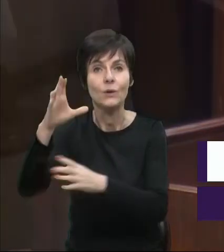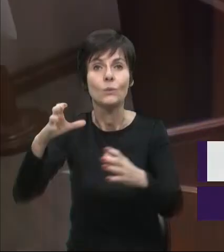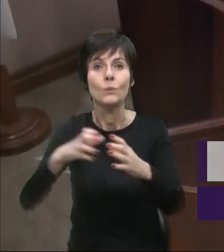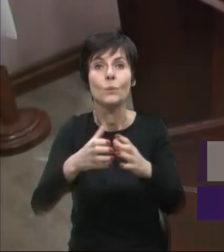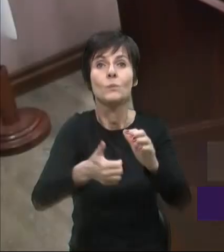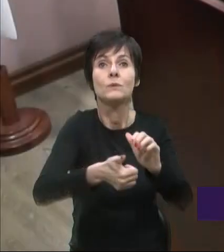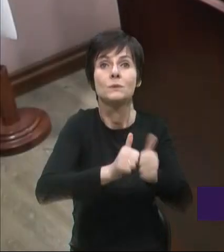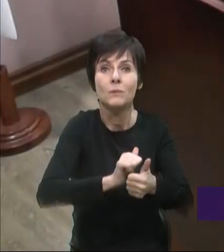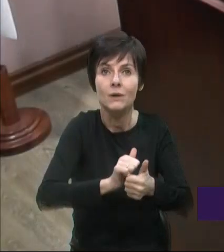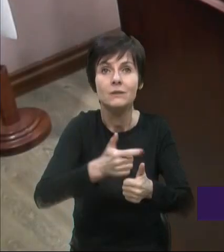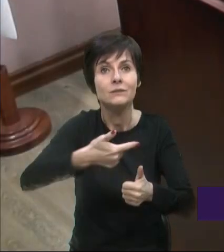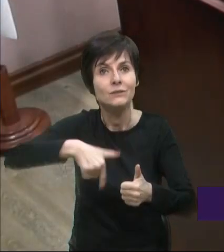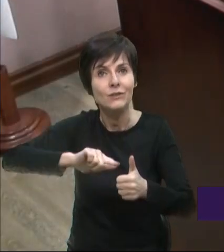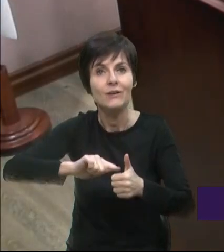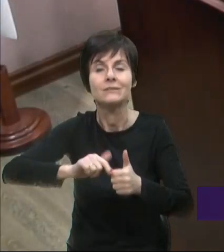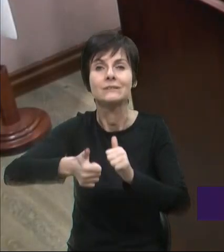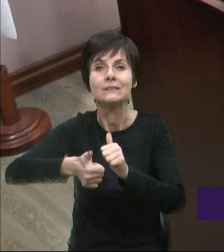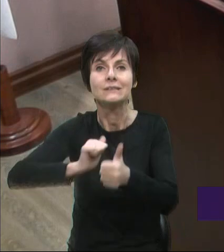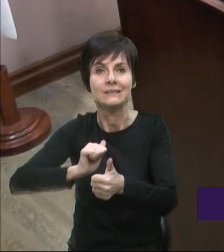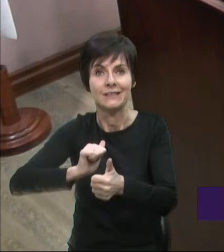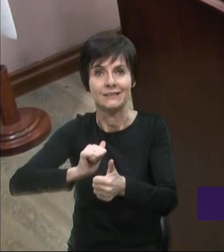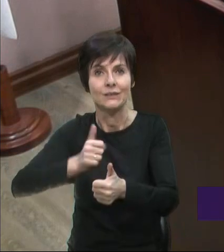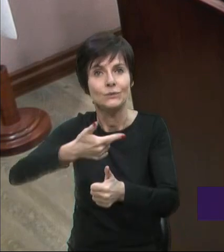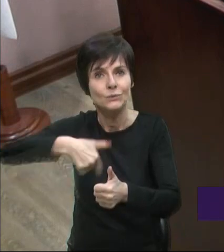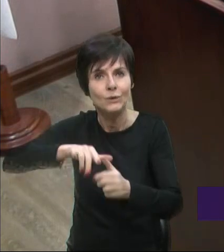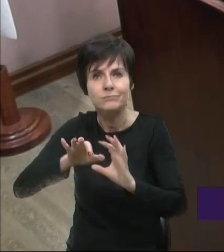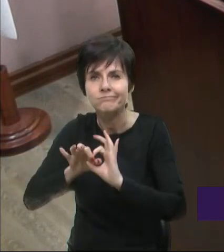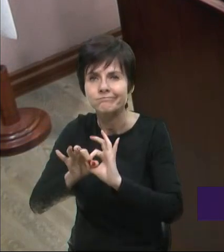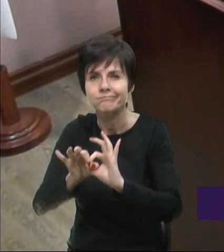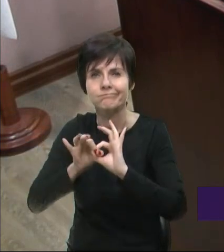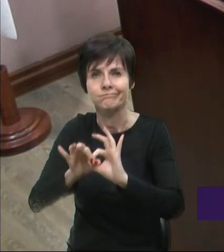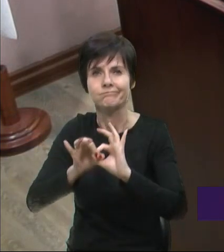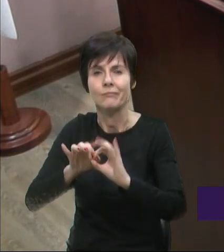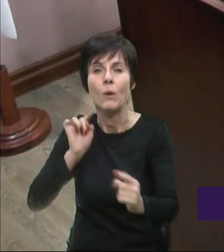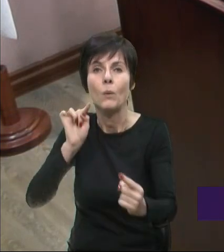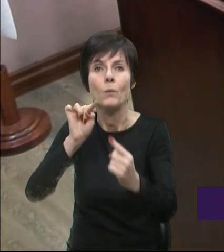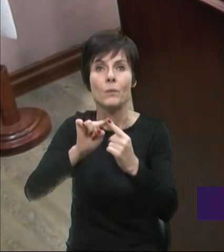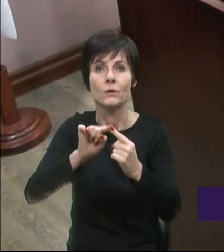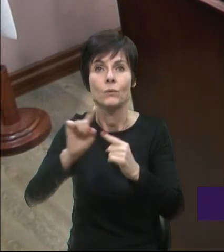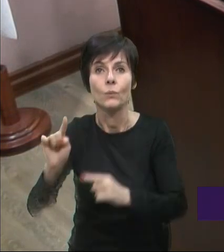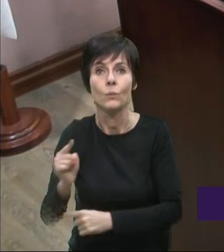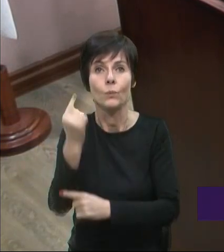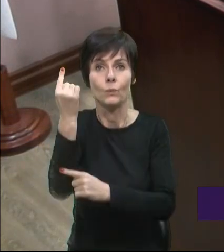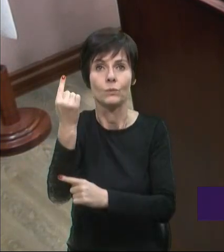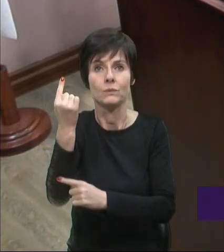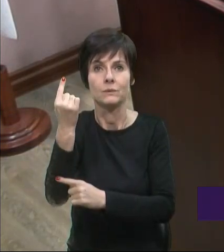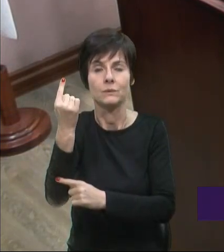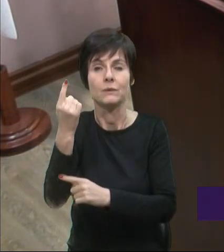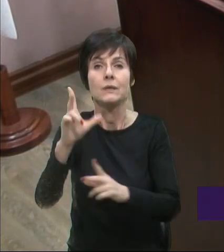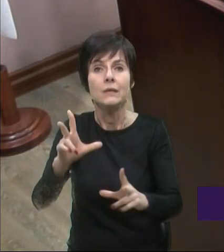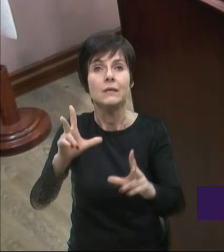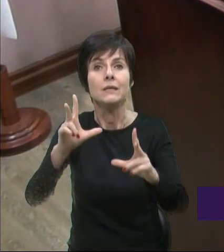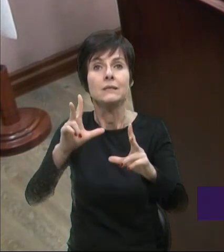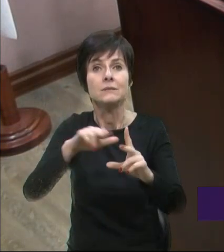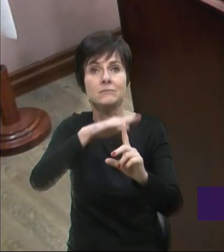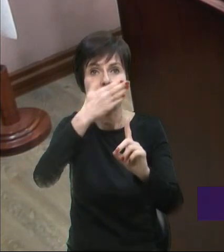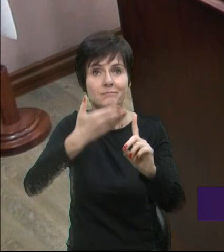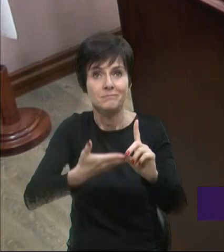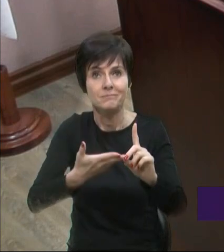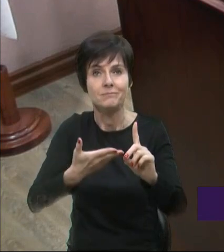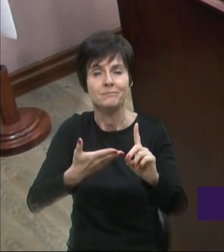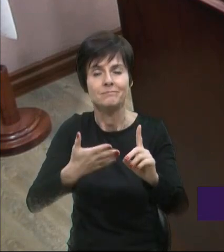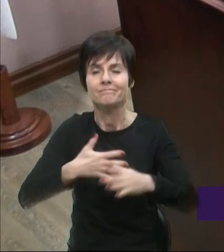comissão e de nós atletas. Acho que está todo mundo muito engajado por um objetivo. E ter esse reconhecimento aqui hoje é